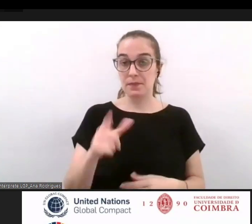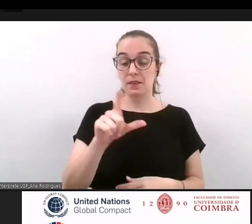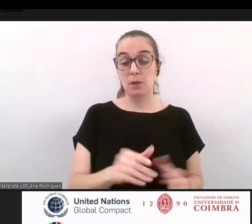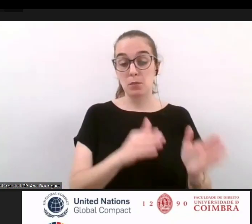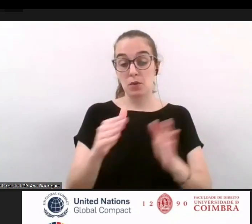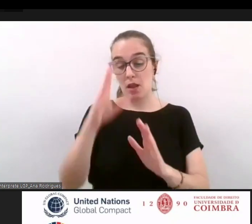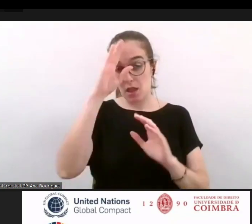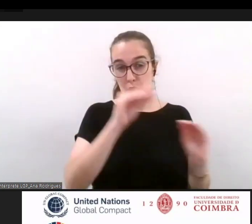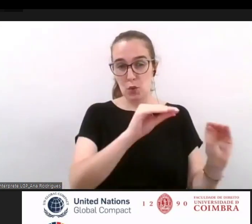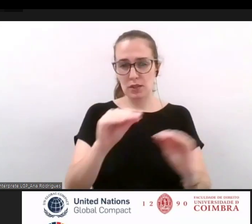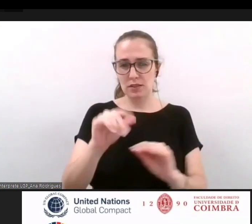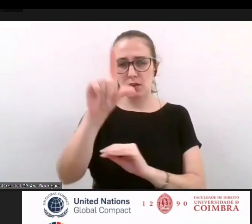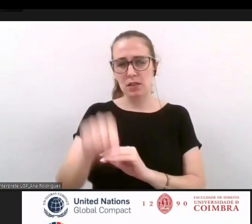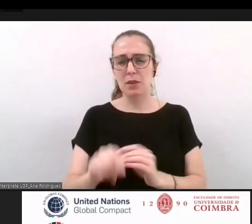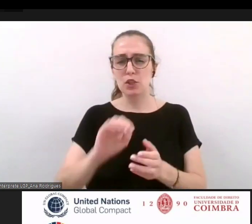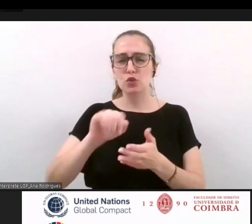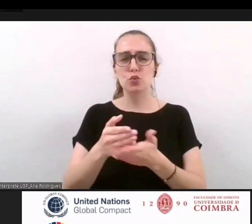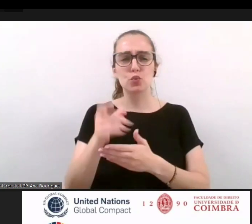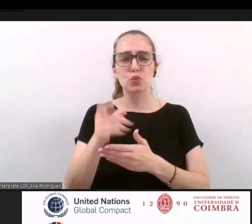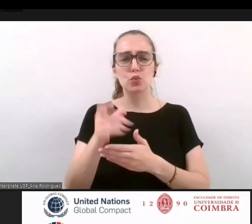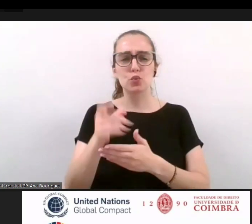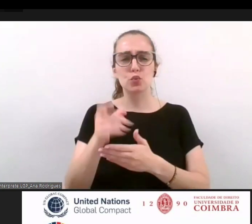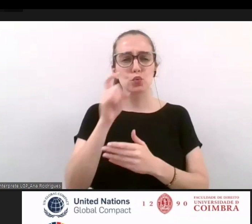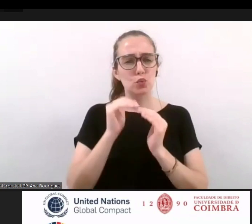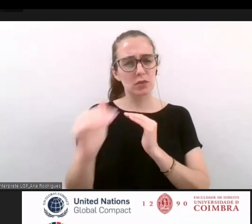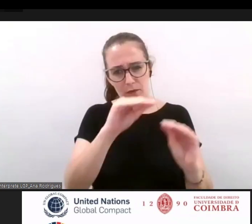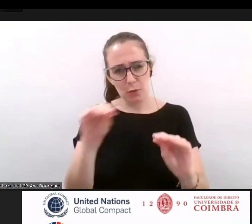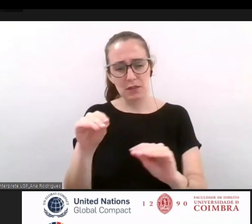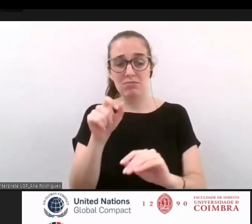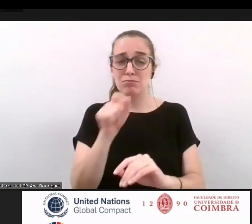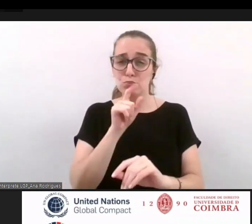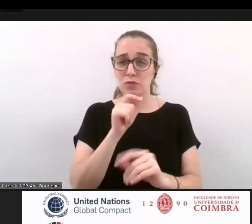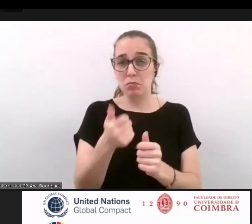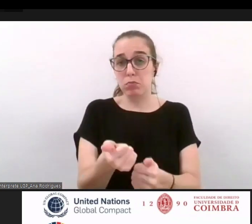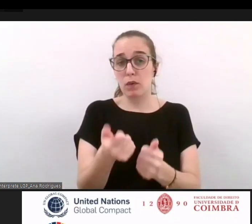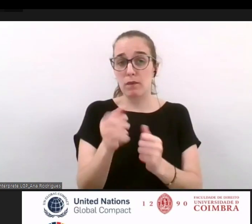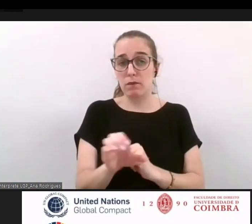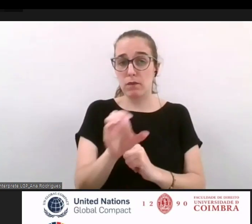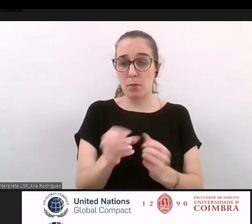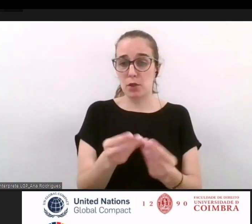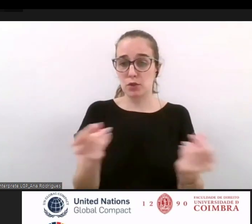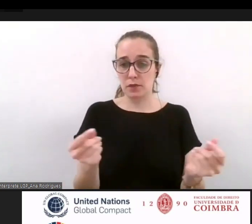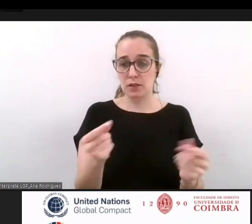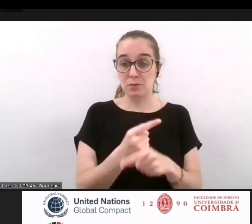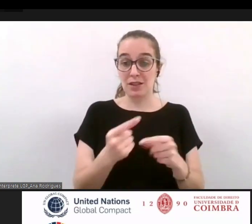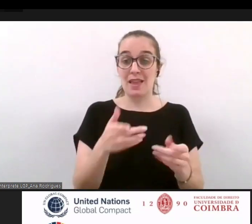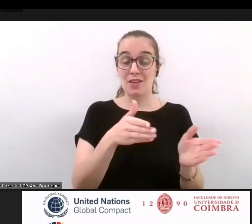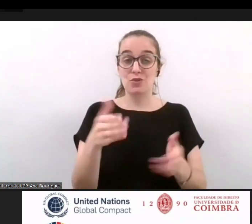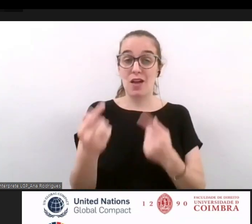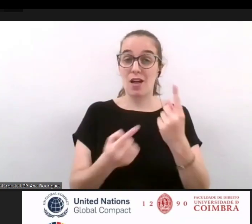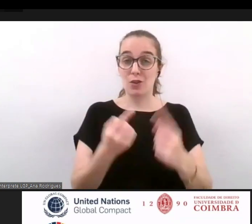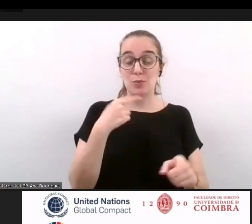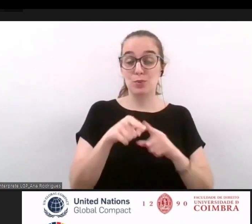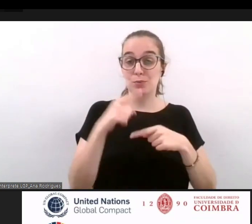educação e a capacitação para a sustentabilidade pode oferecer uma boa resposta ao desafio em si de tornar certas políticas públicas